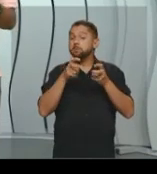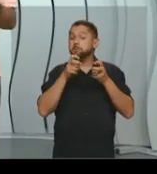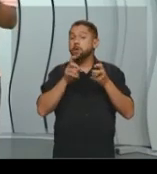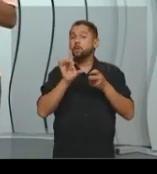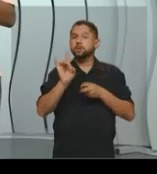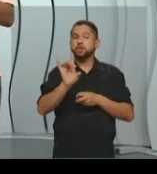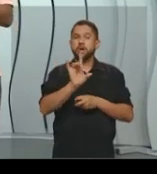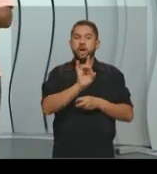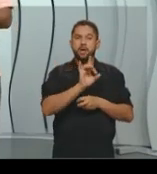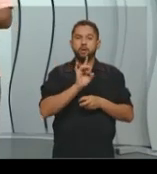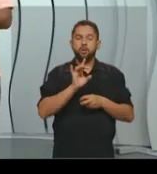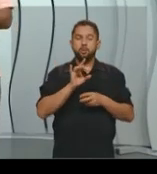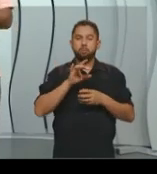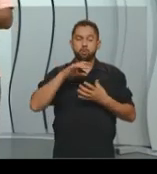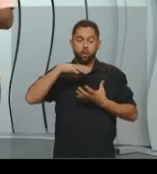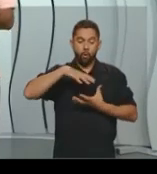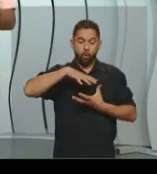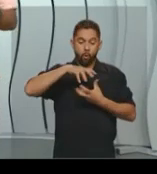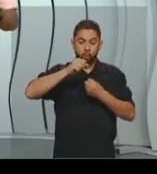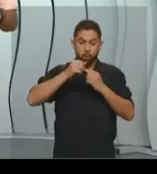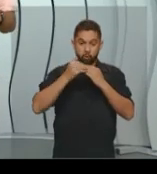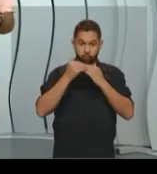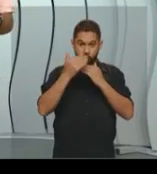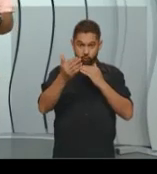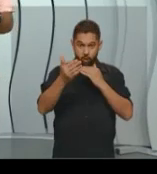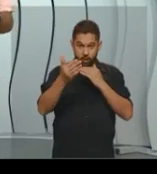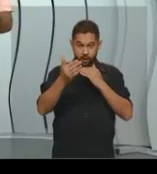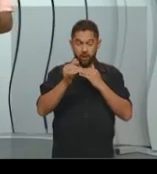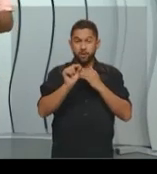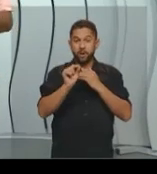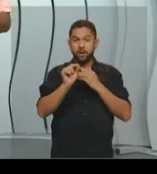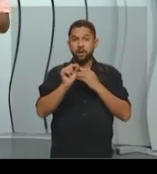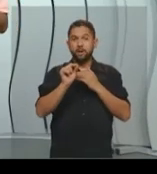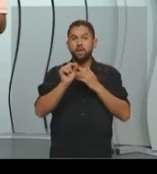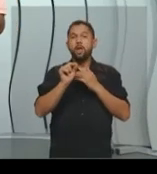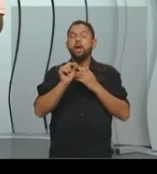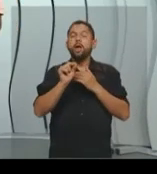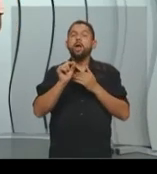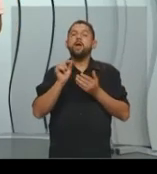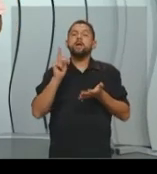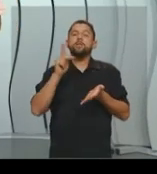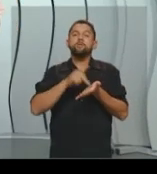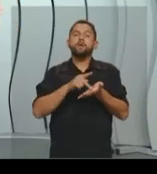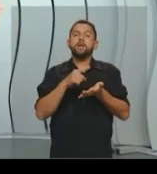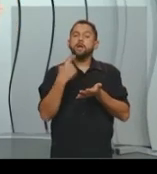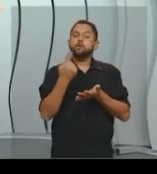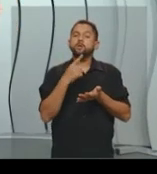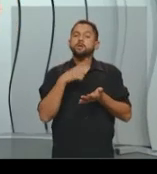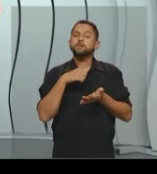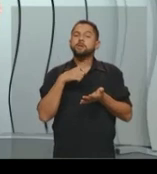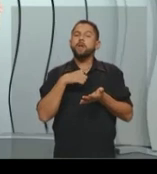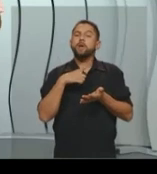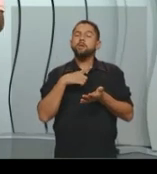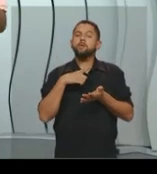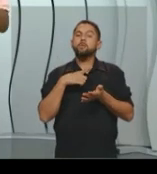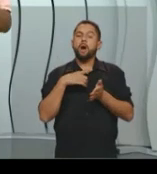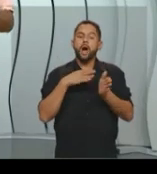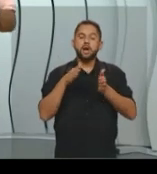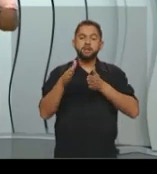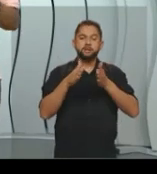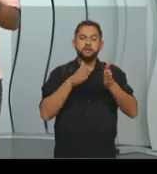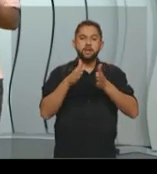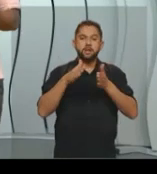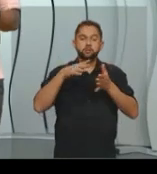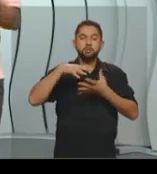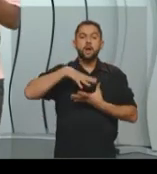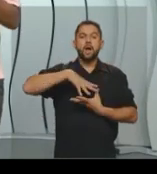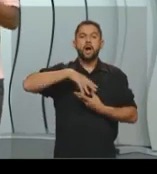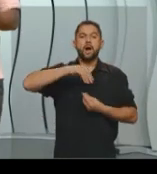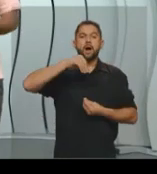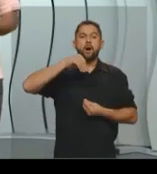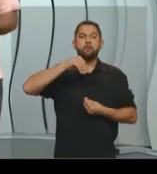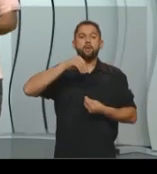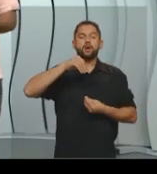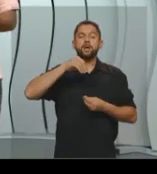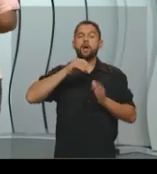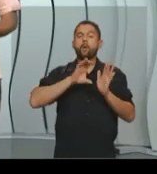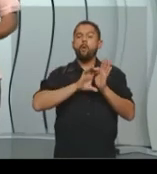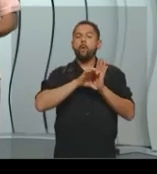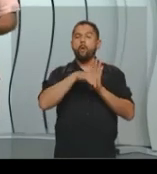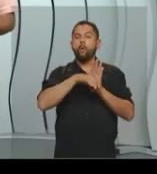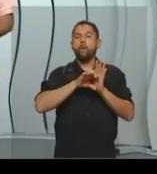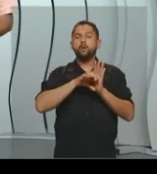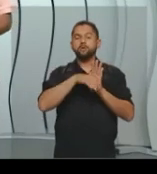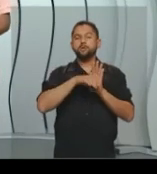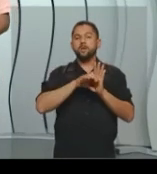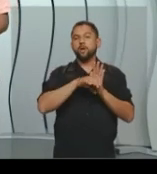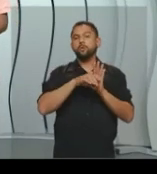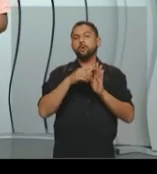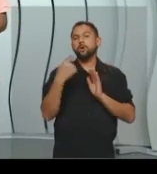O mundo fora da caverna, na verdade, é o mundo que nós acessamos através da nossa alma, que seriam os conceitos universais que